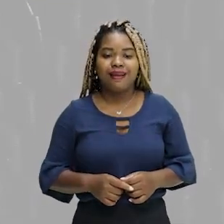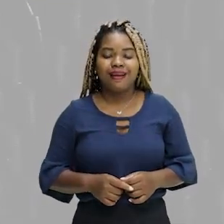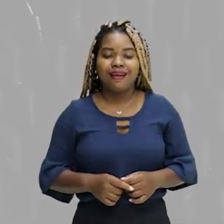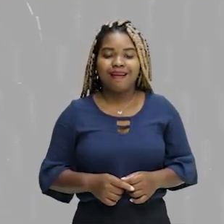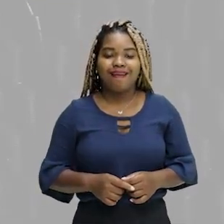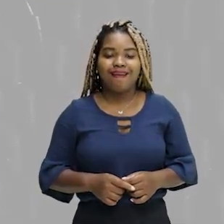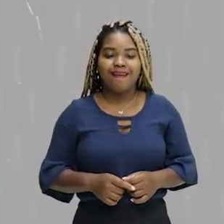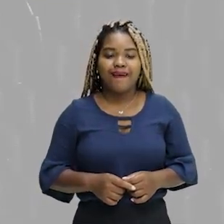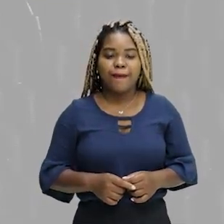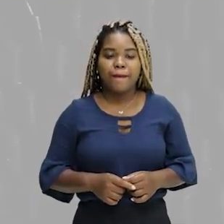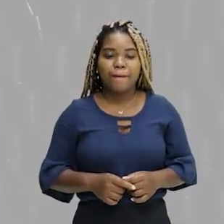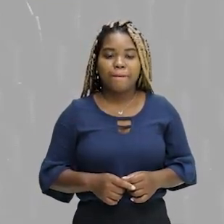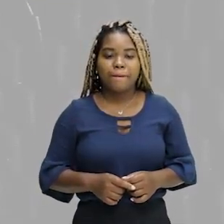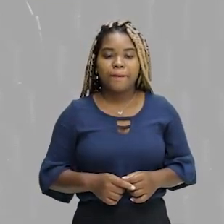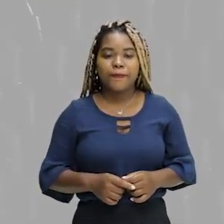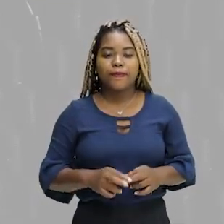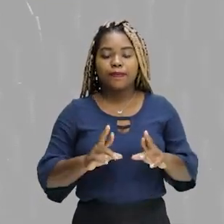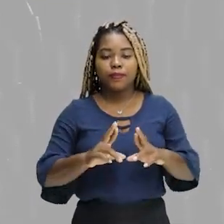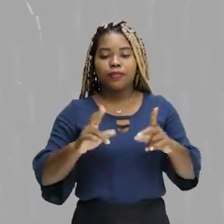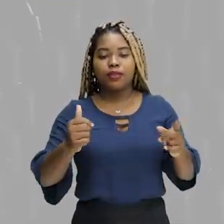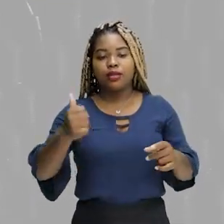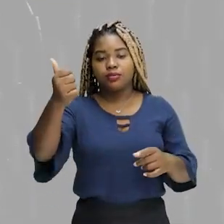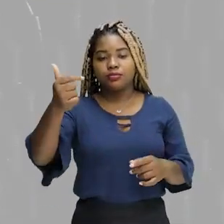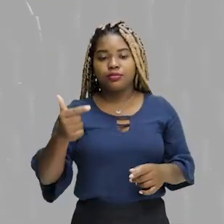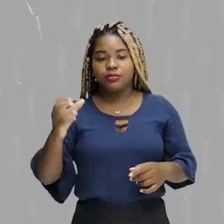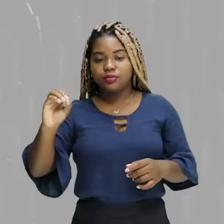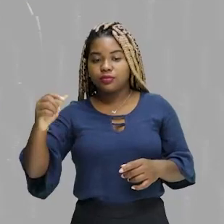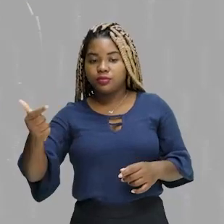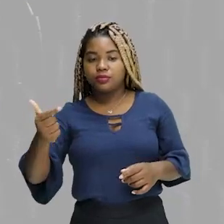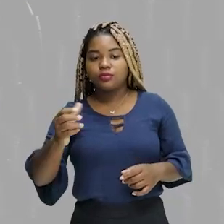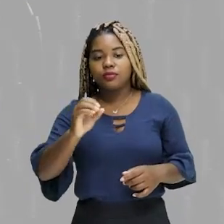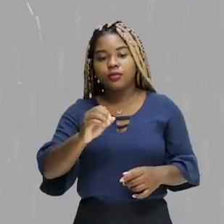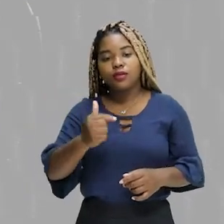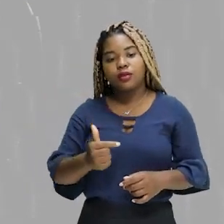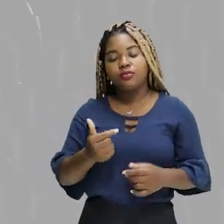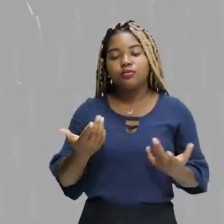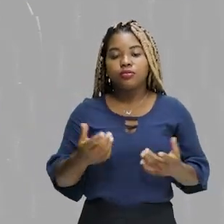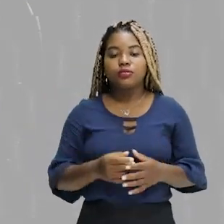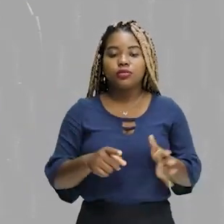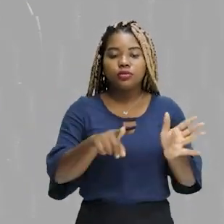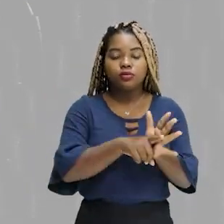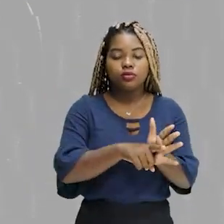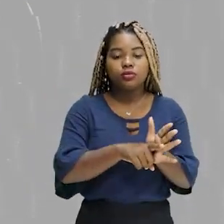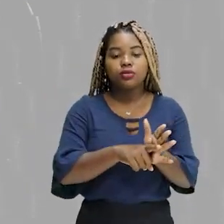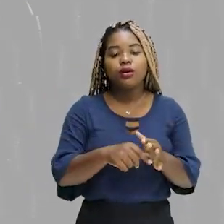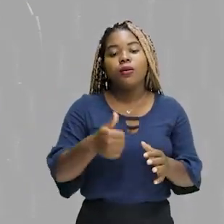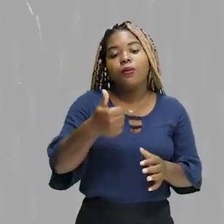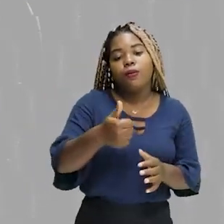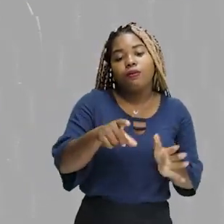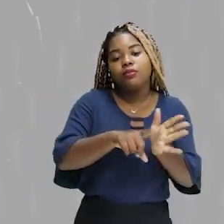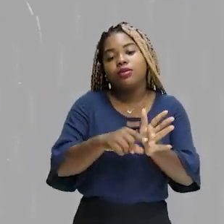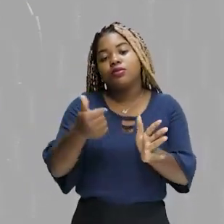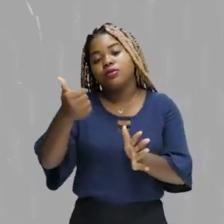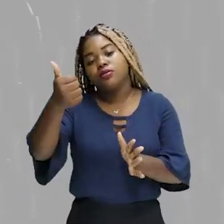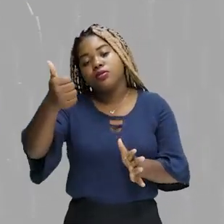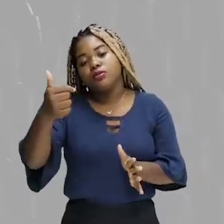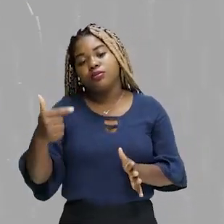eles aparecem em lados opostos, na verdade está havendo uma subtração. 1 menos meio vai